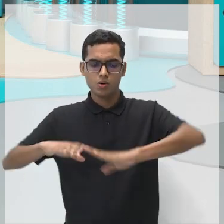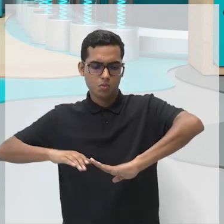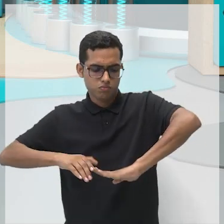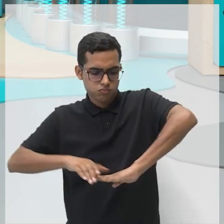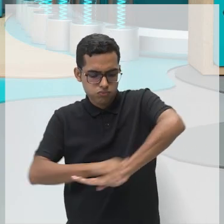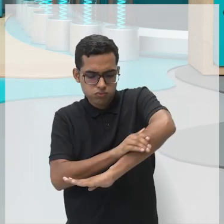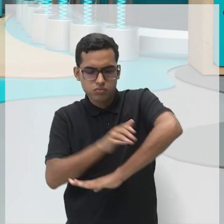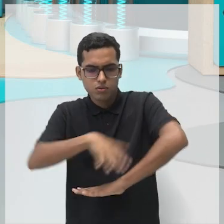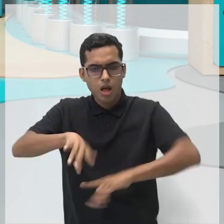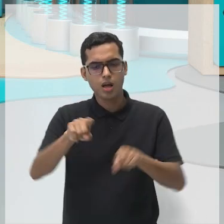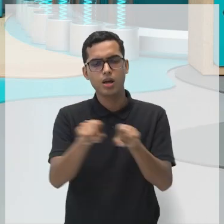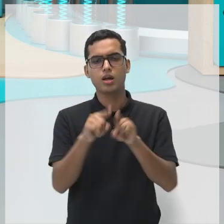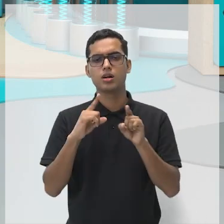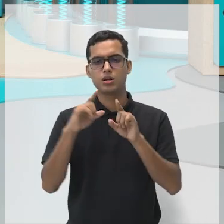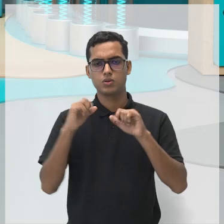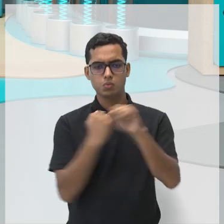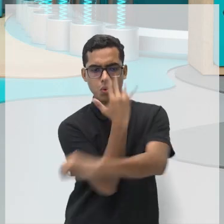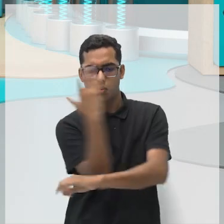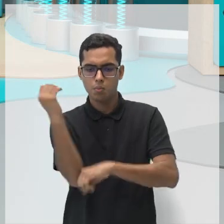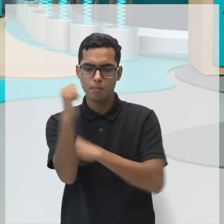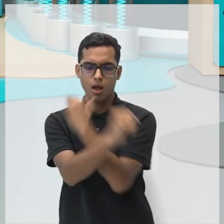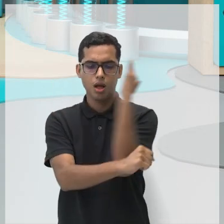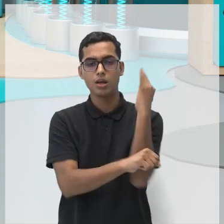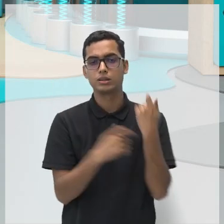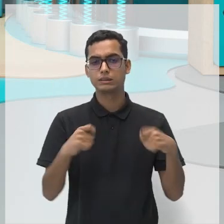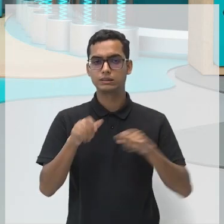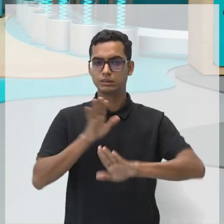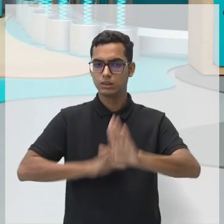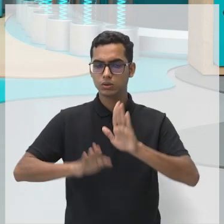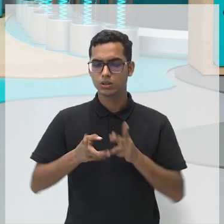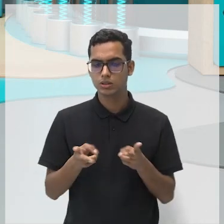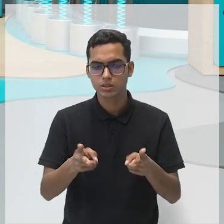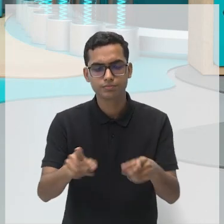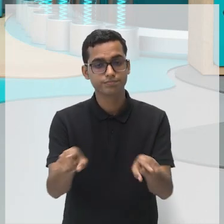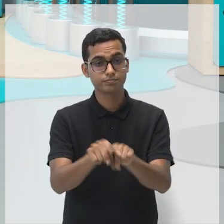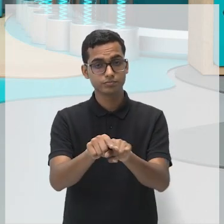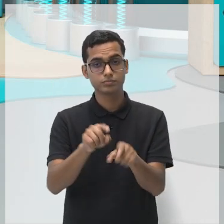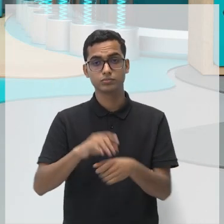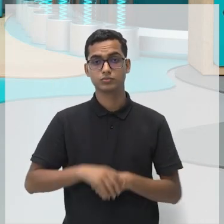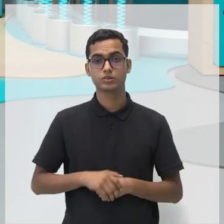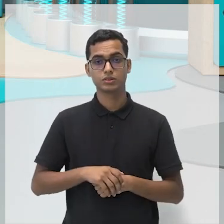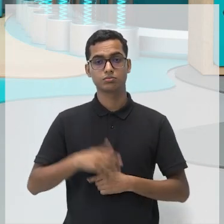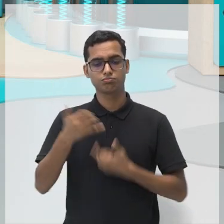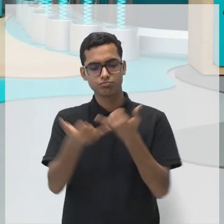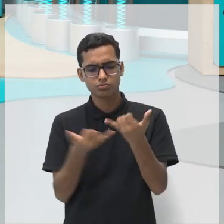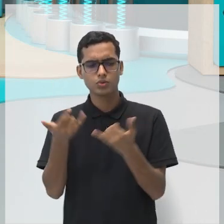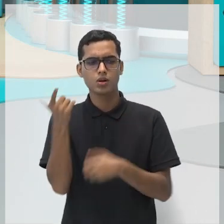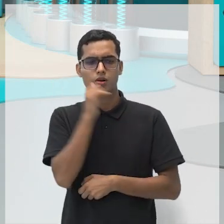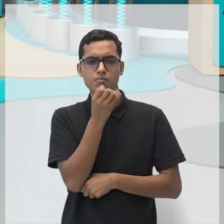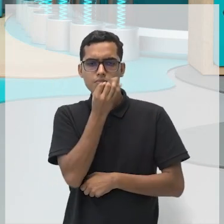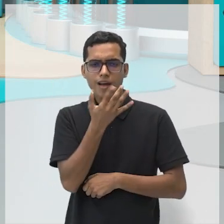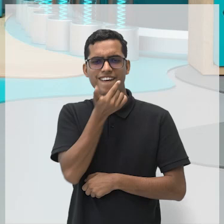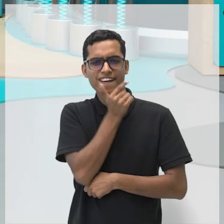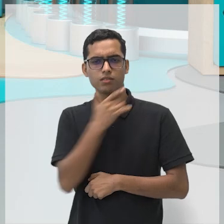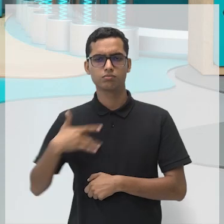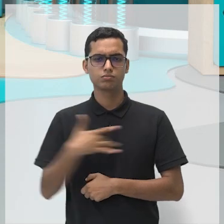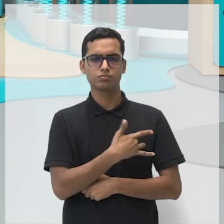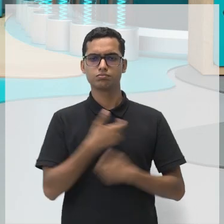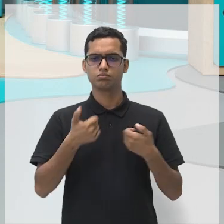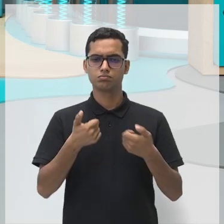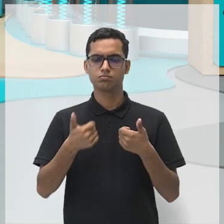de floresta, é importante ter todos esses cuidados para que a brincadeira ocorra de forma alegre, divertida e